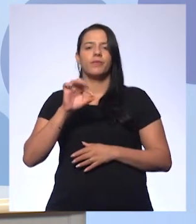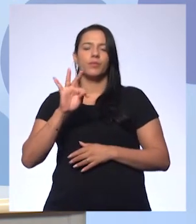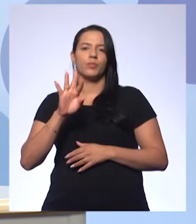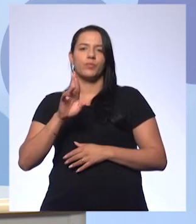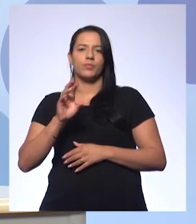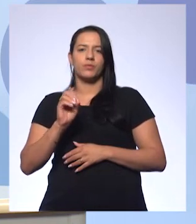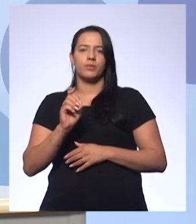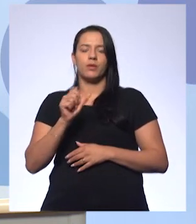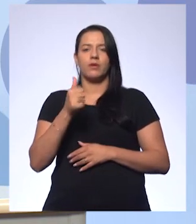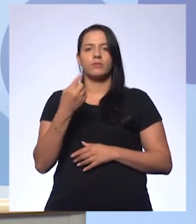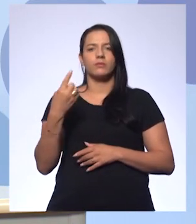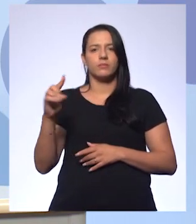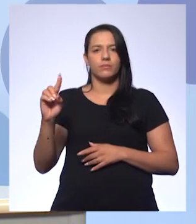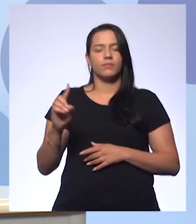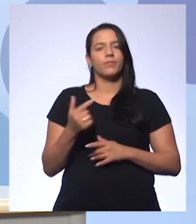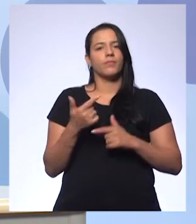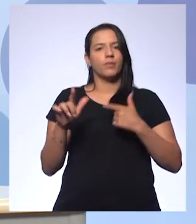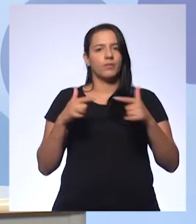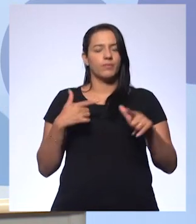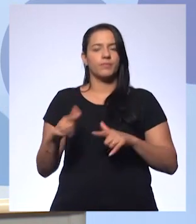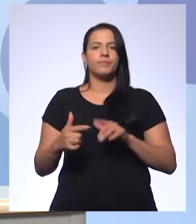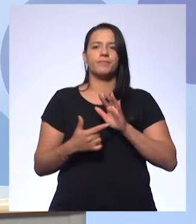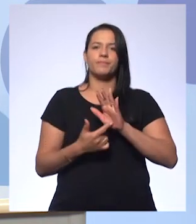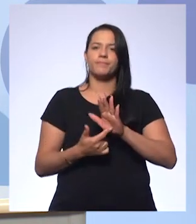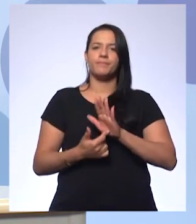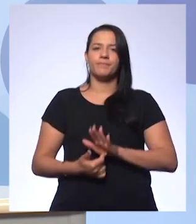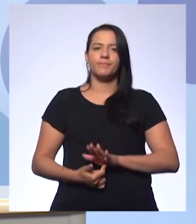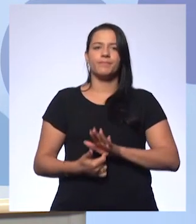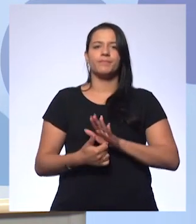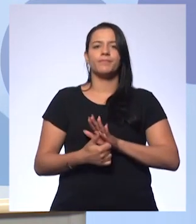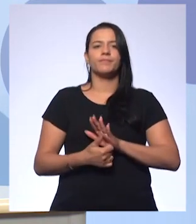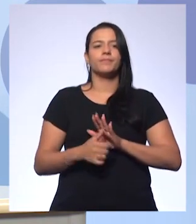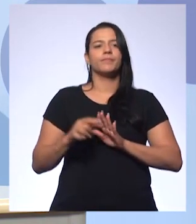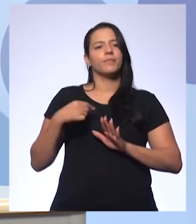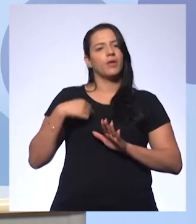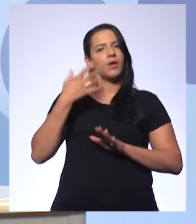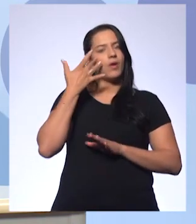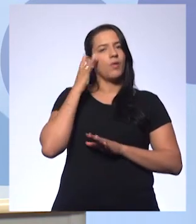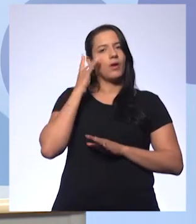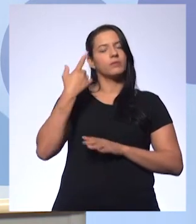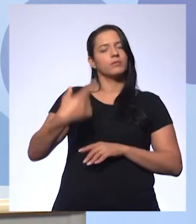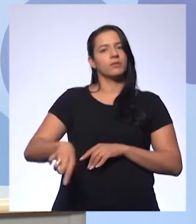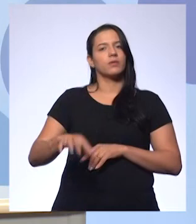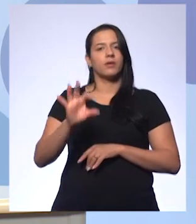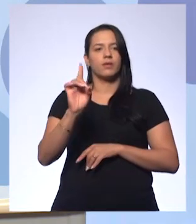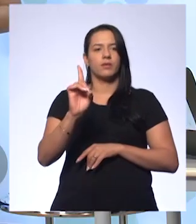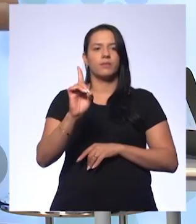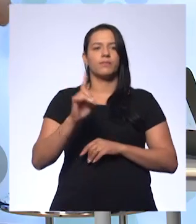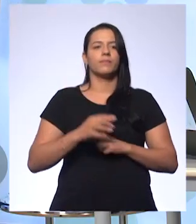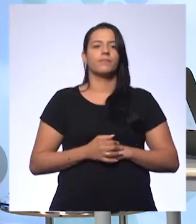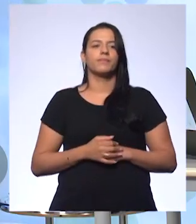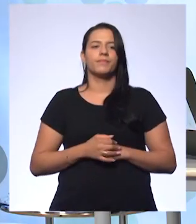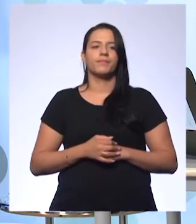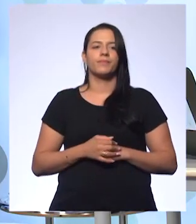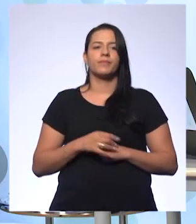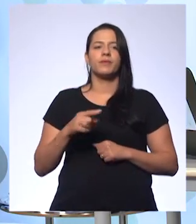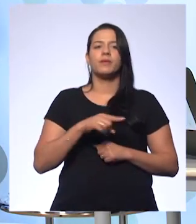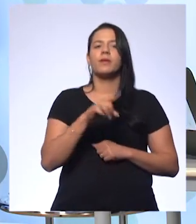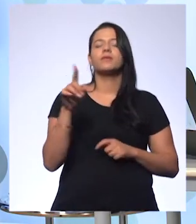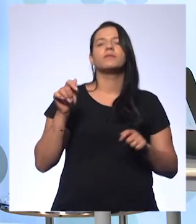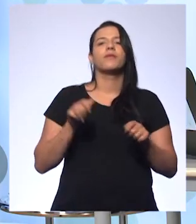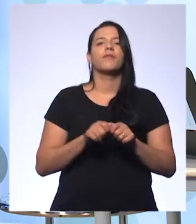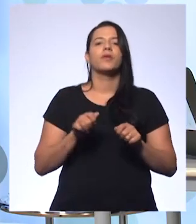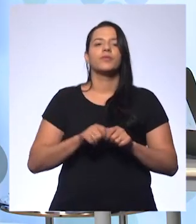gente for olhar as outras alternativas, eu acho que é a D mesmo. D. Sim, o que você faz no café?